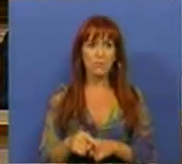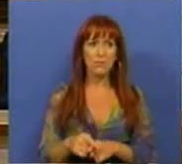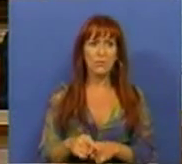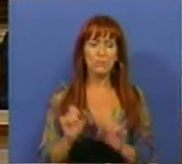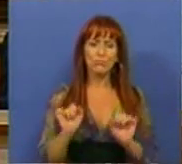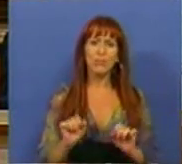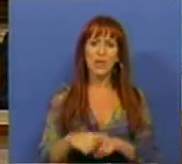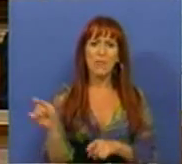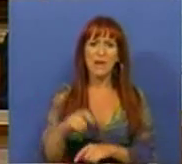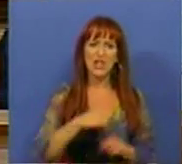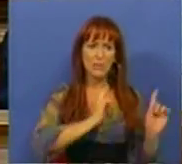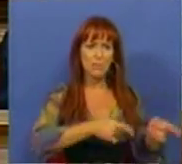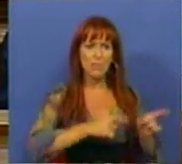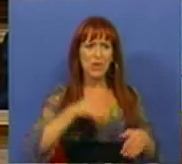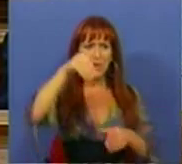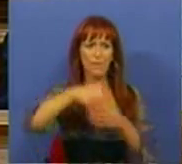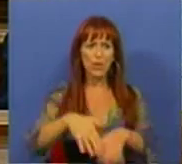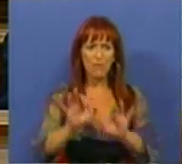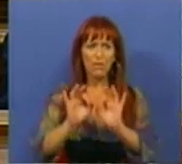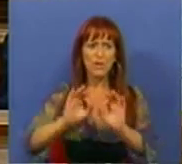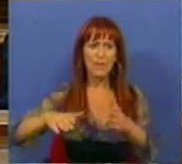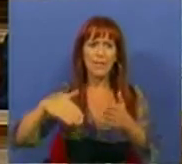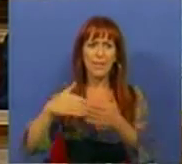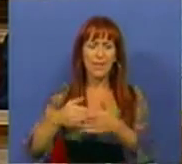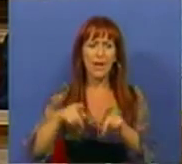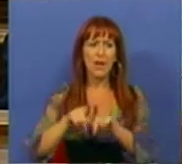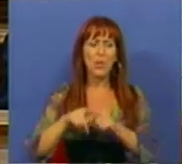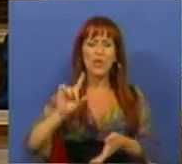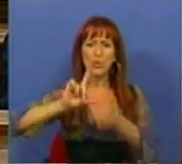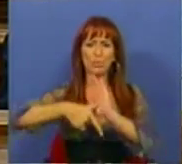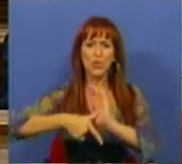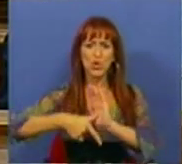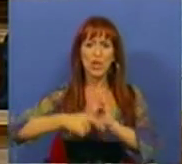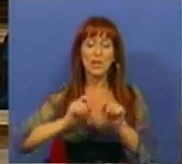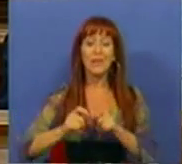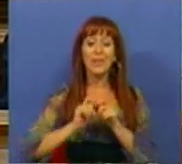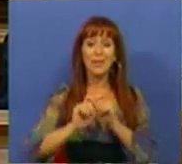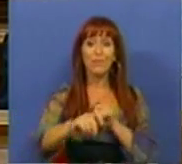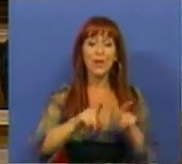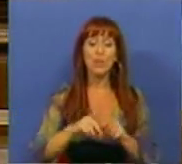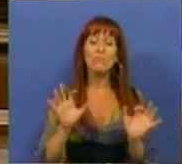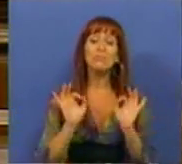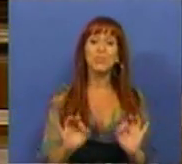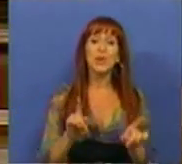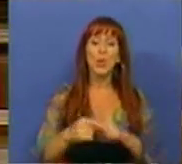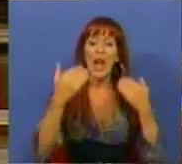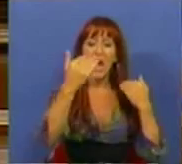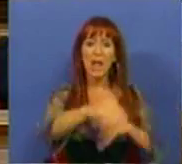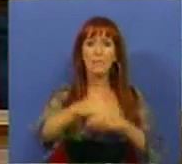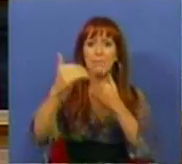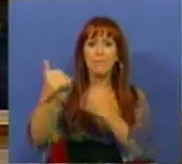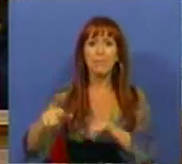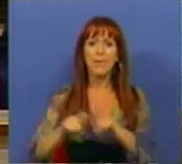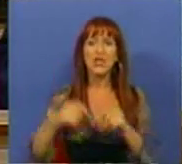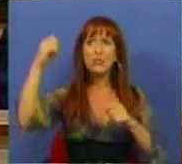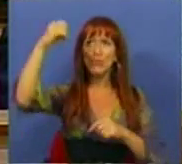em concreto no mês de março, votou favoravelmente aos projetos que definiam em concreto limites